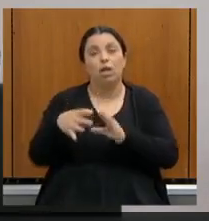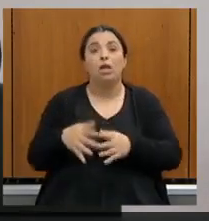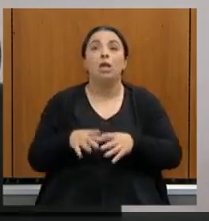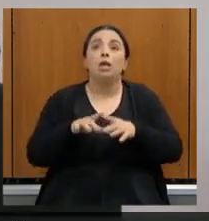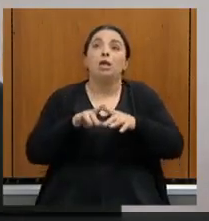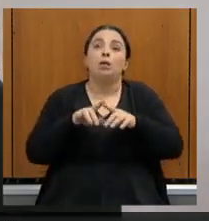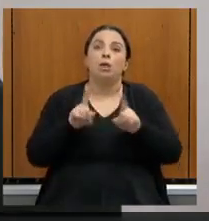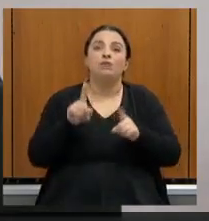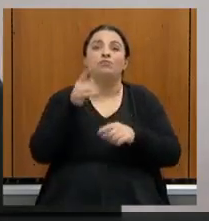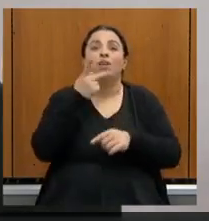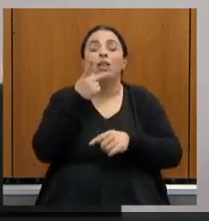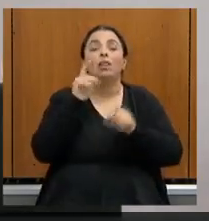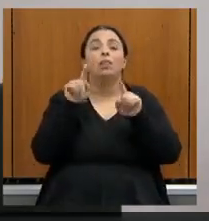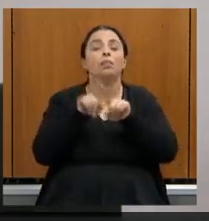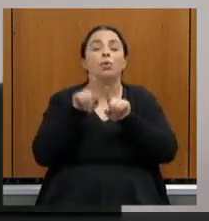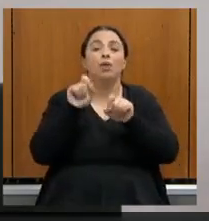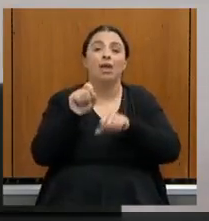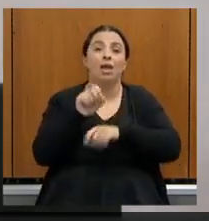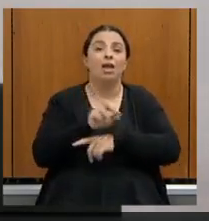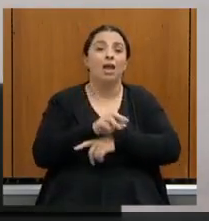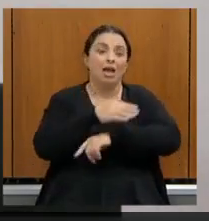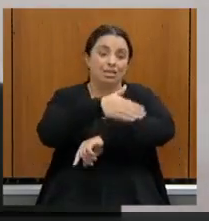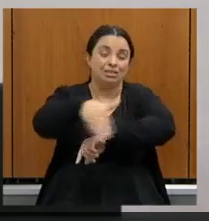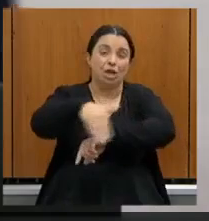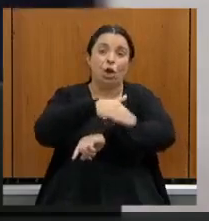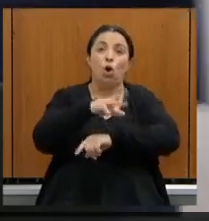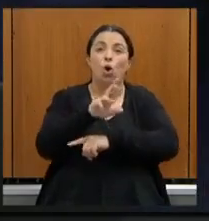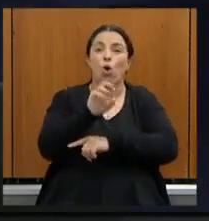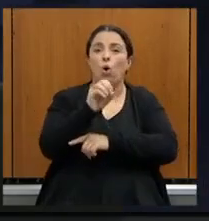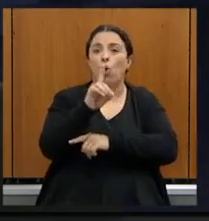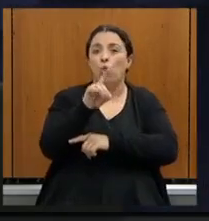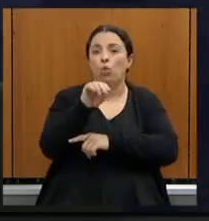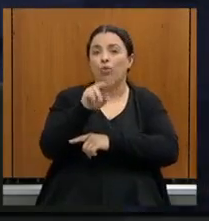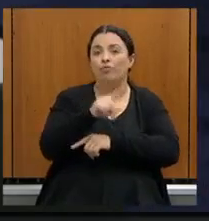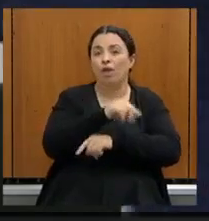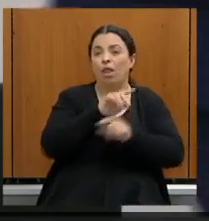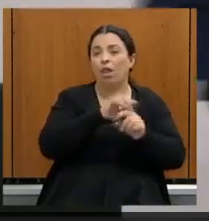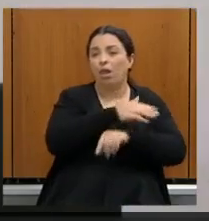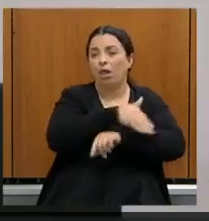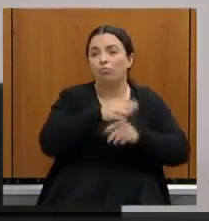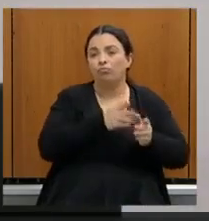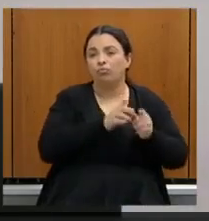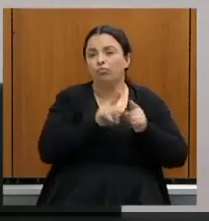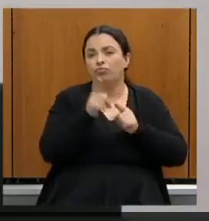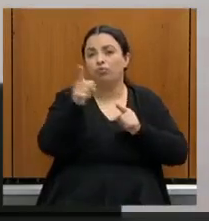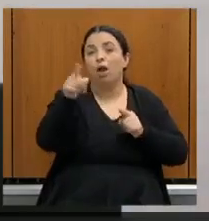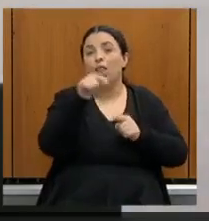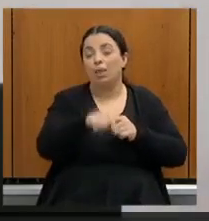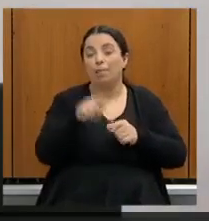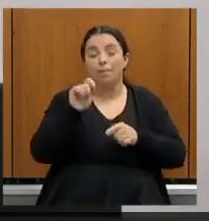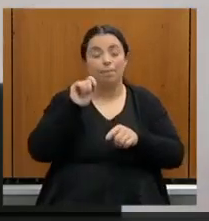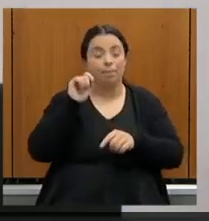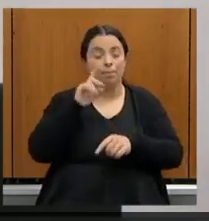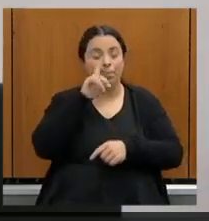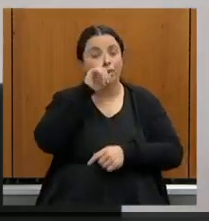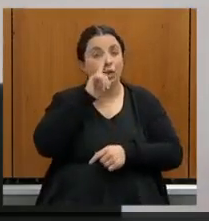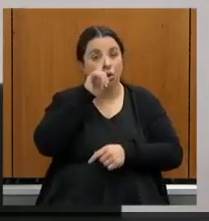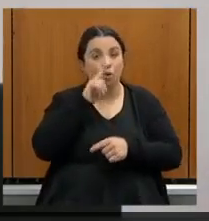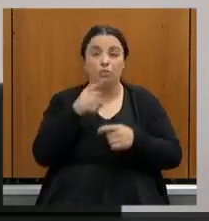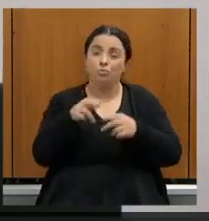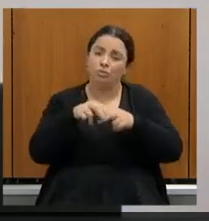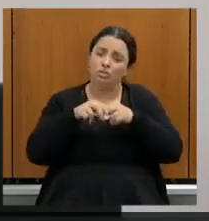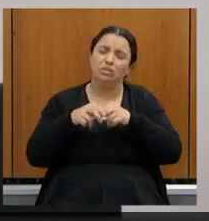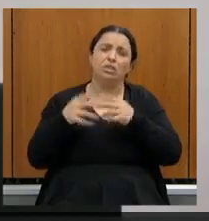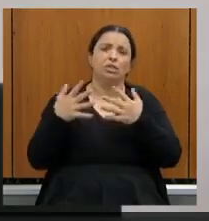rodovias estão mais cada vez mais perigosas com o intenso trafo de veículos de caminhões enfim